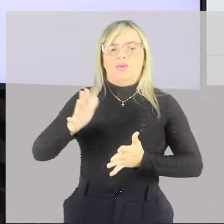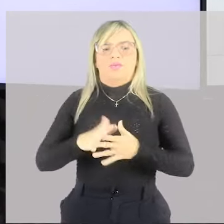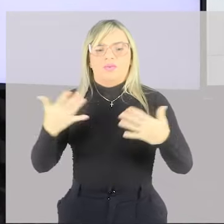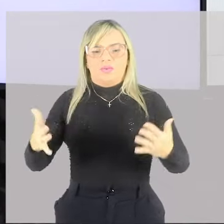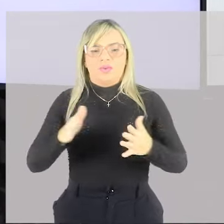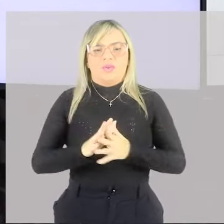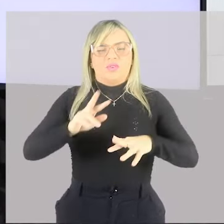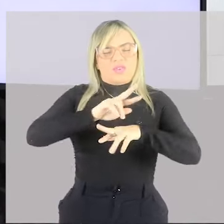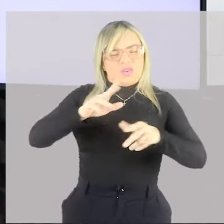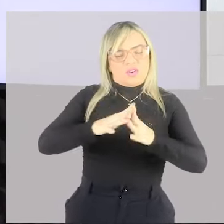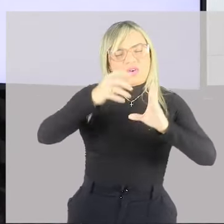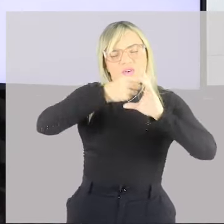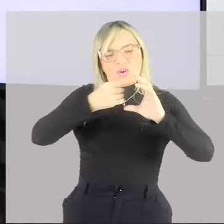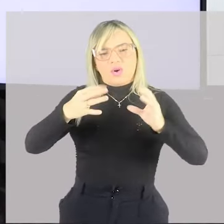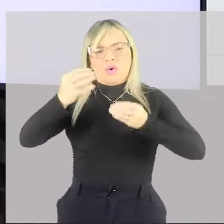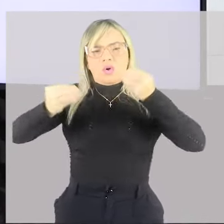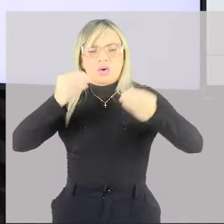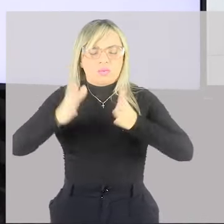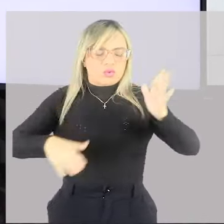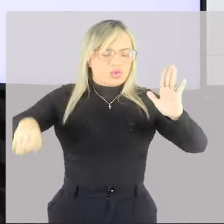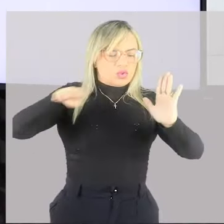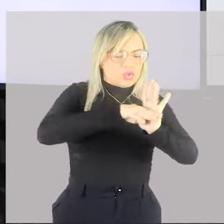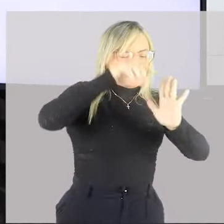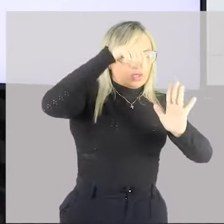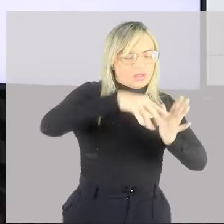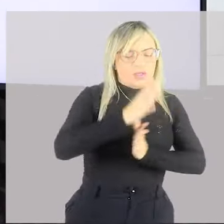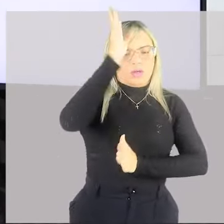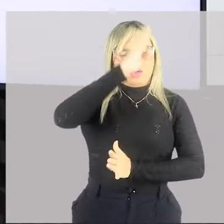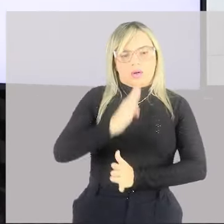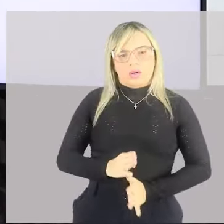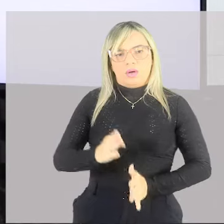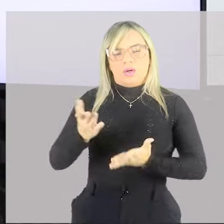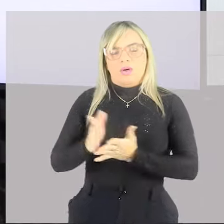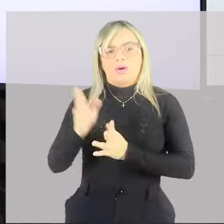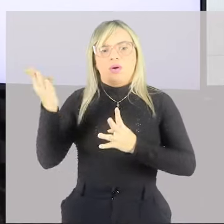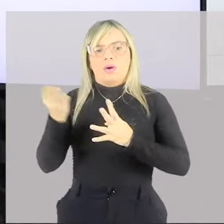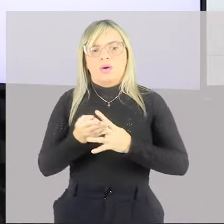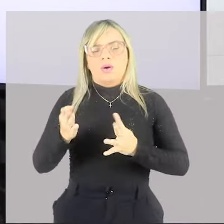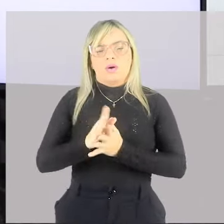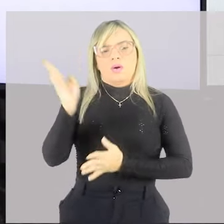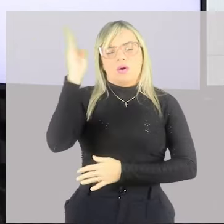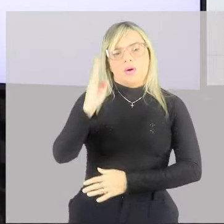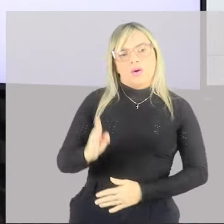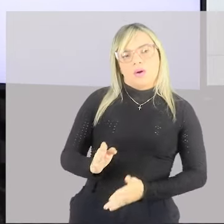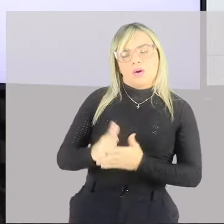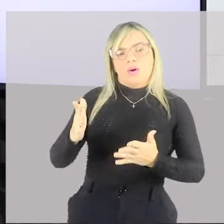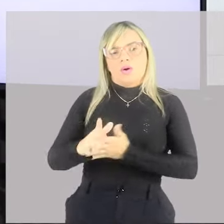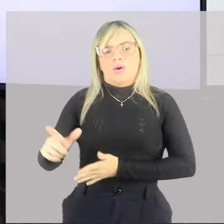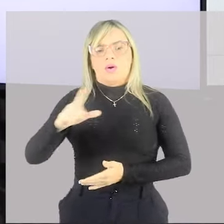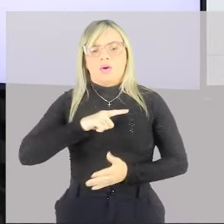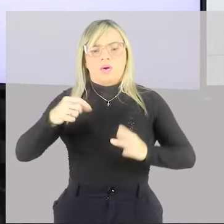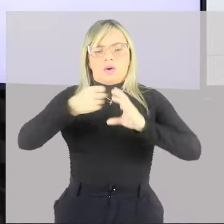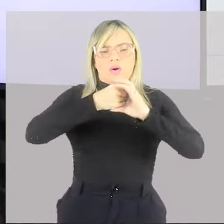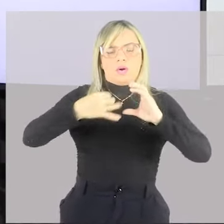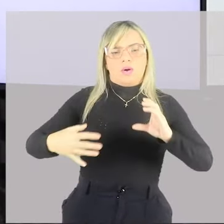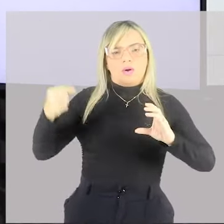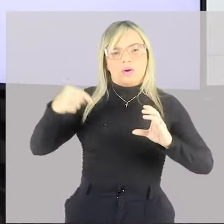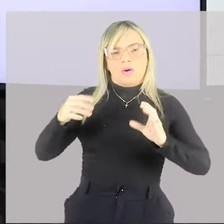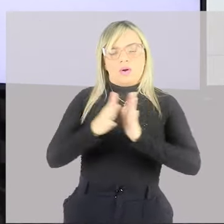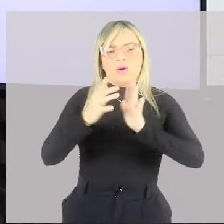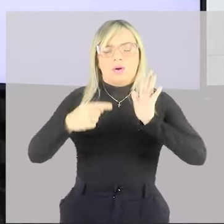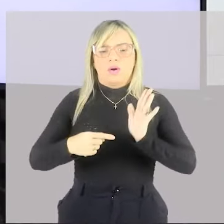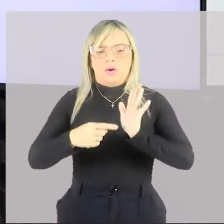Professor como é que ISO chega no Brasil bom o Barroco Brasileiro ele tem uma característica trazido